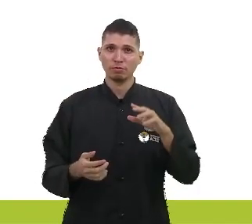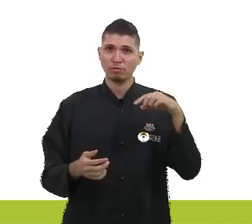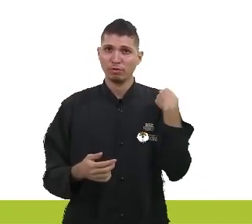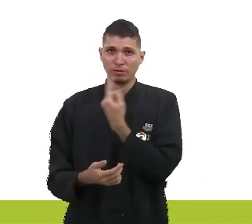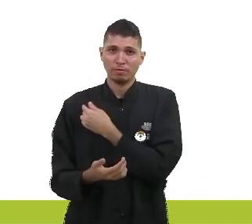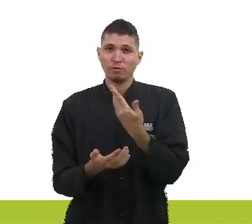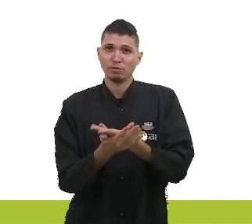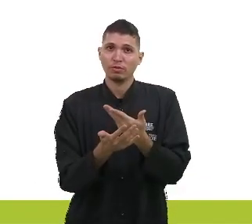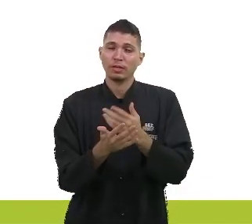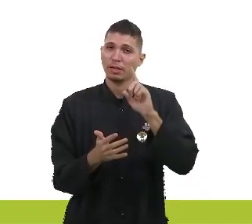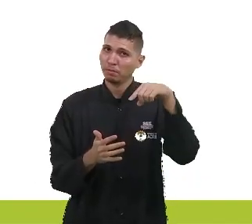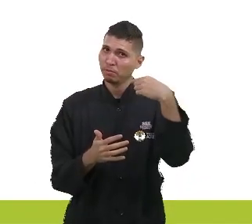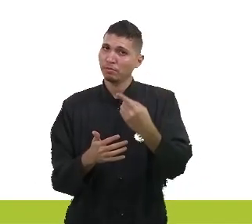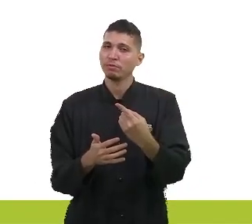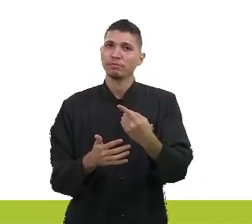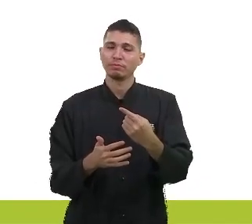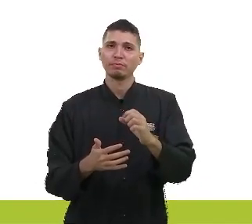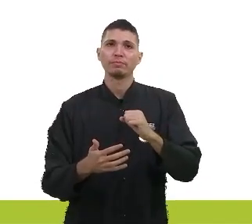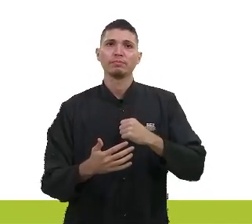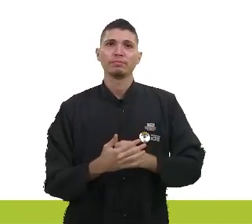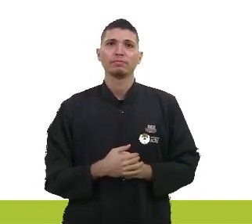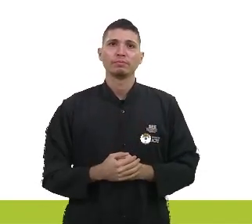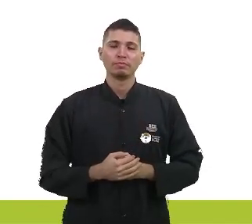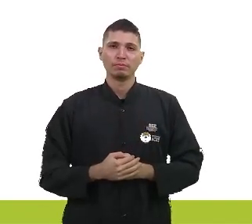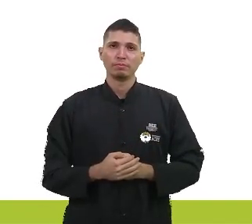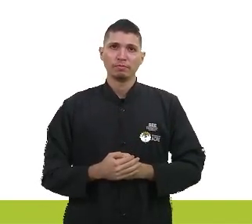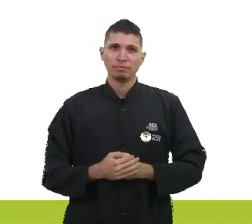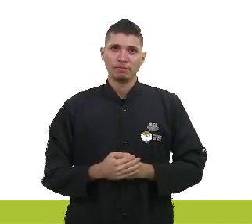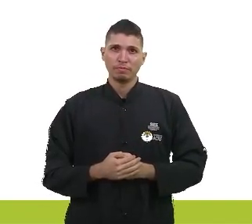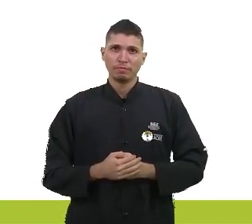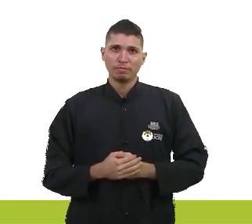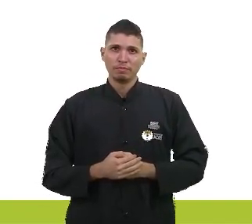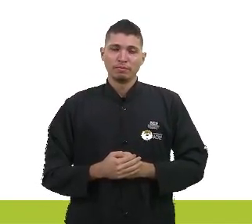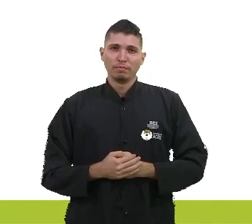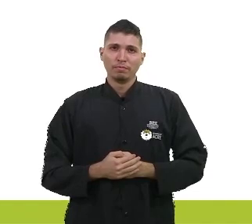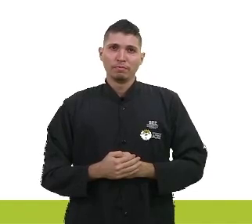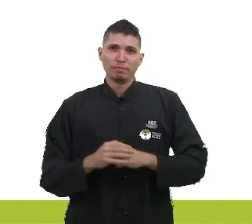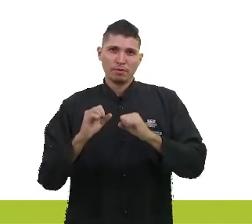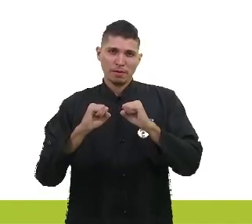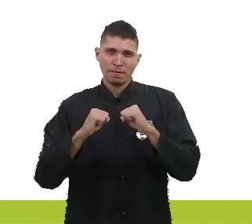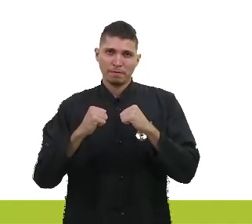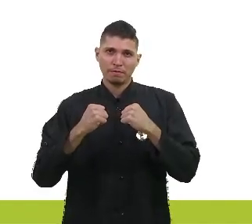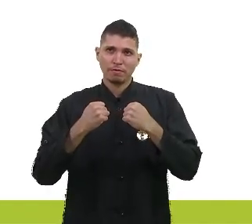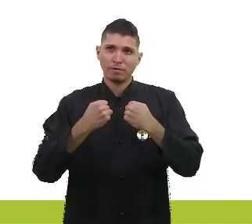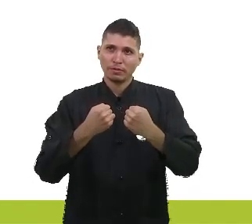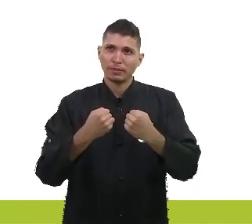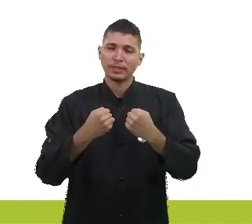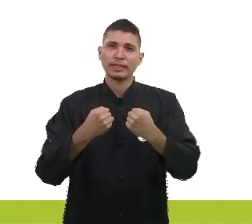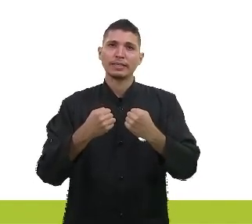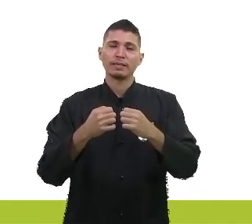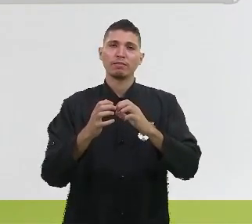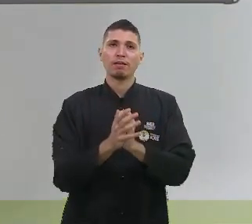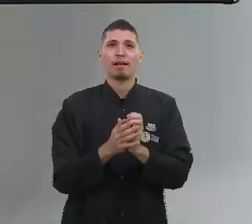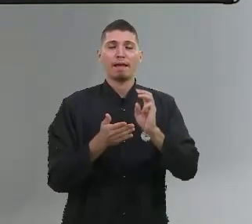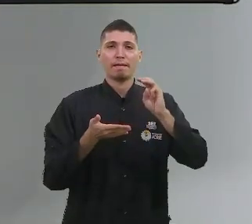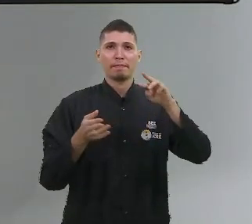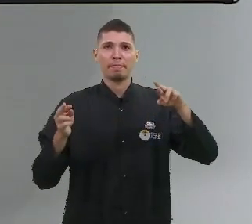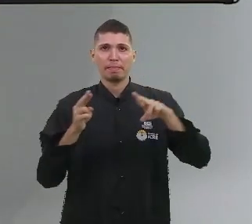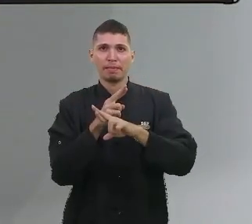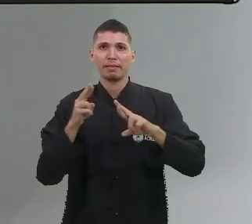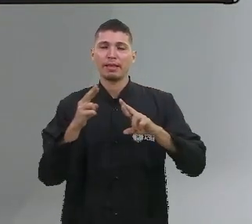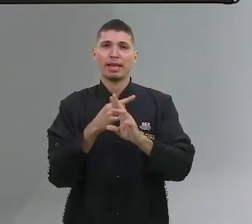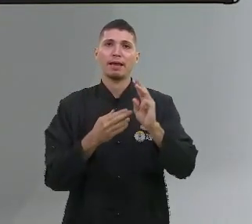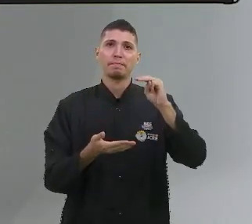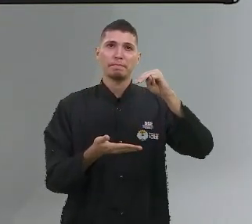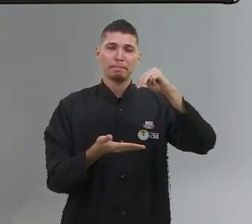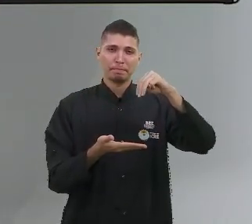Que a força, ela é proporcional ao produto da massa e a aceleração, né?